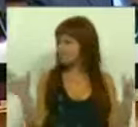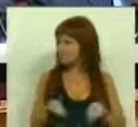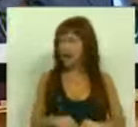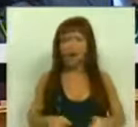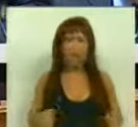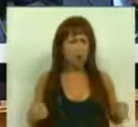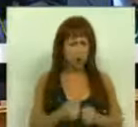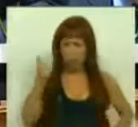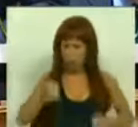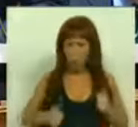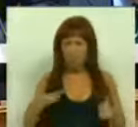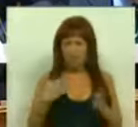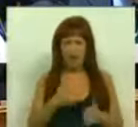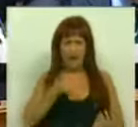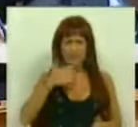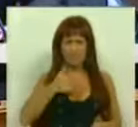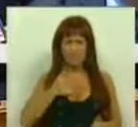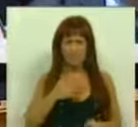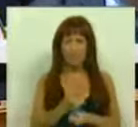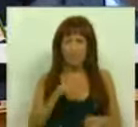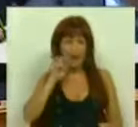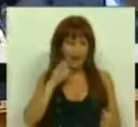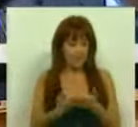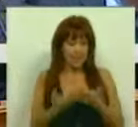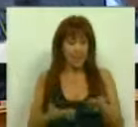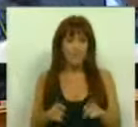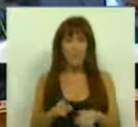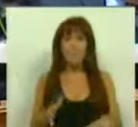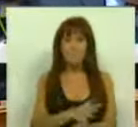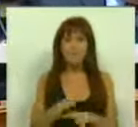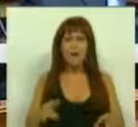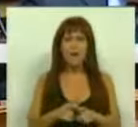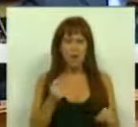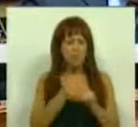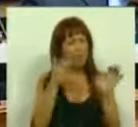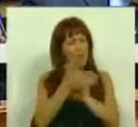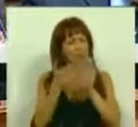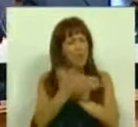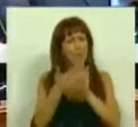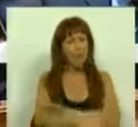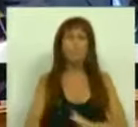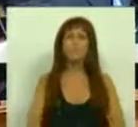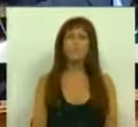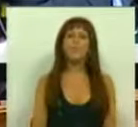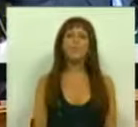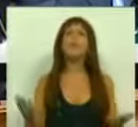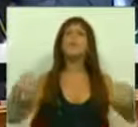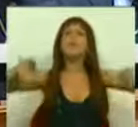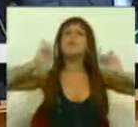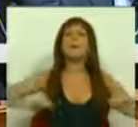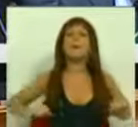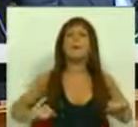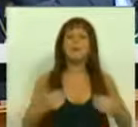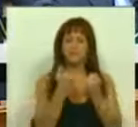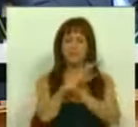maior competitividade para as empresas, para garantir uma maior empregabilidade. Muito bem. Mas